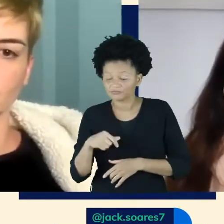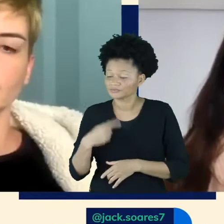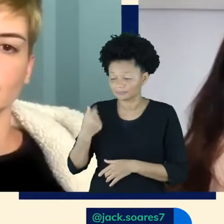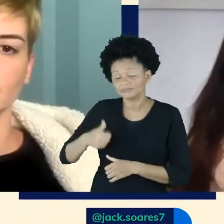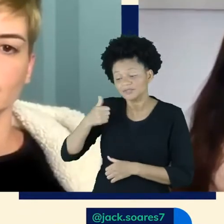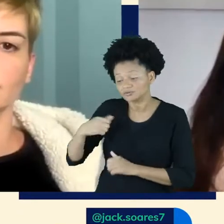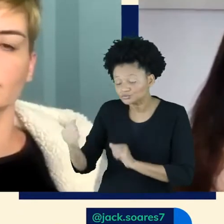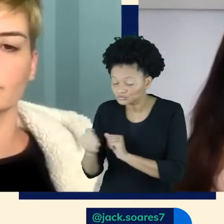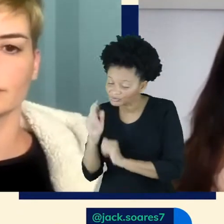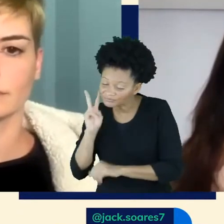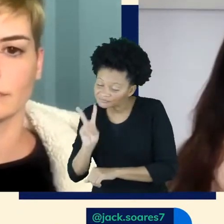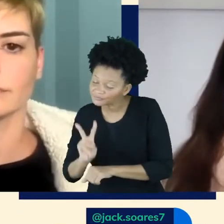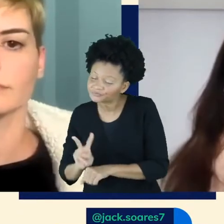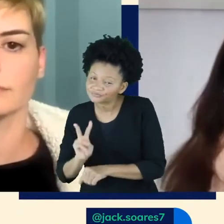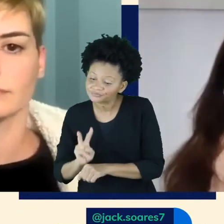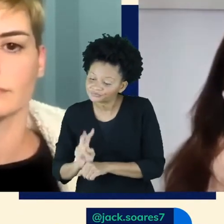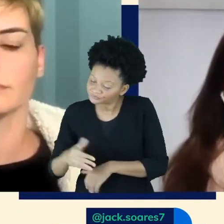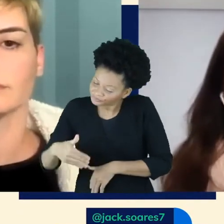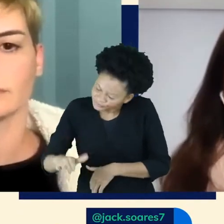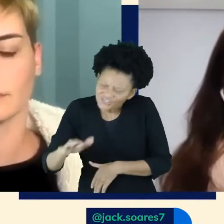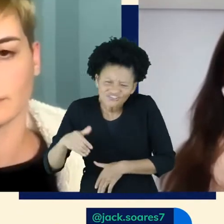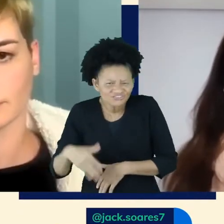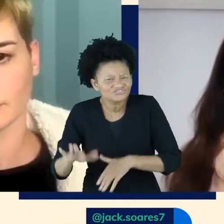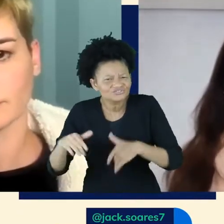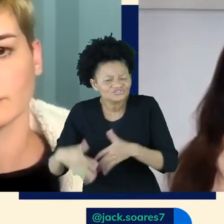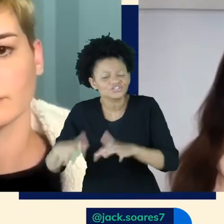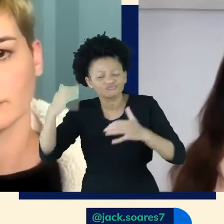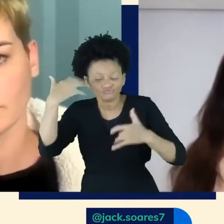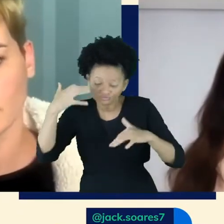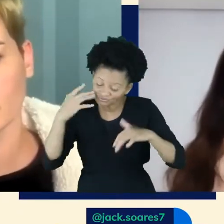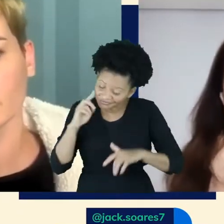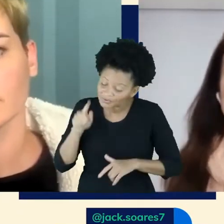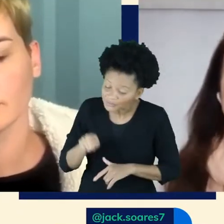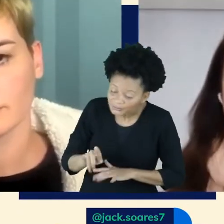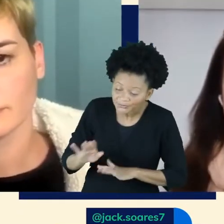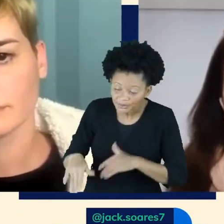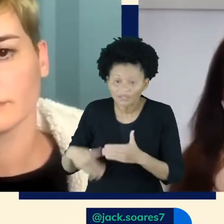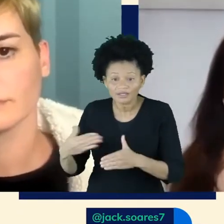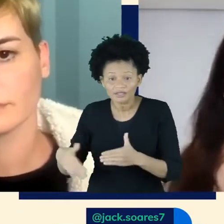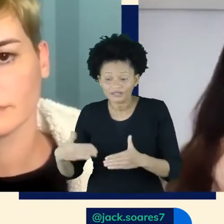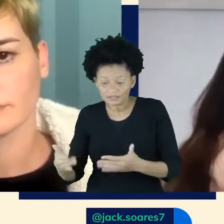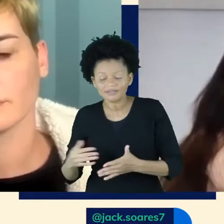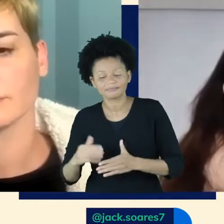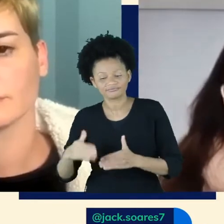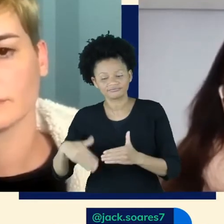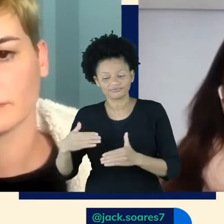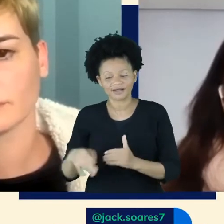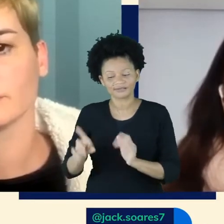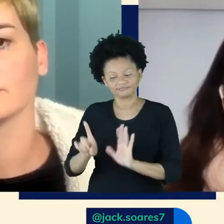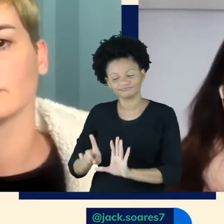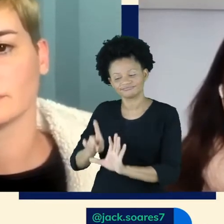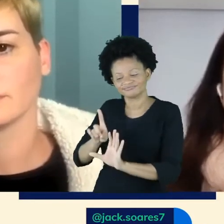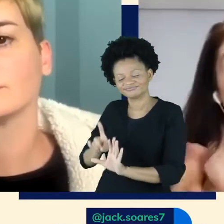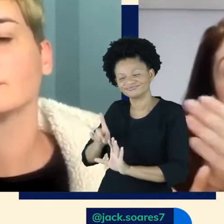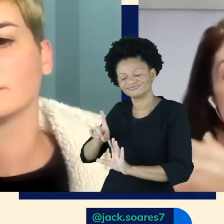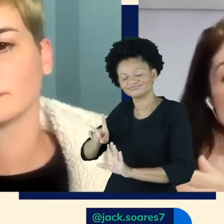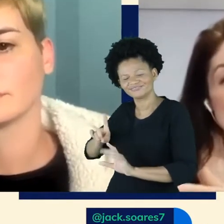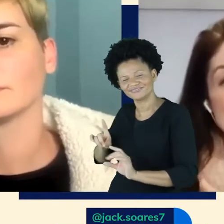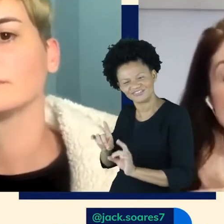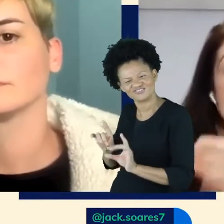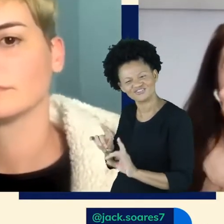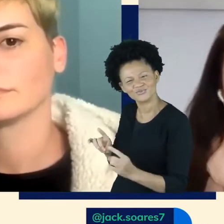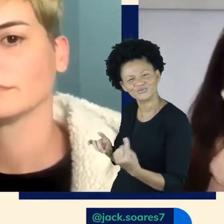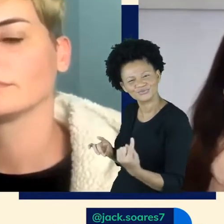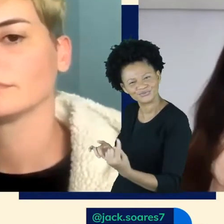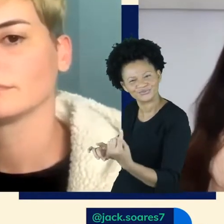né? Deixa ela fazer sozinha e vai acompanhando, e depois você progressivamente vai saindo desse banheiro, né? Então, ali a partir